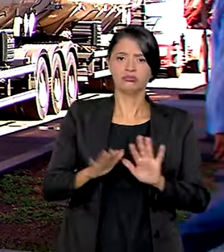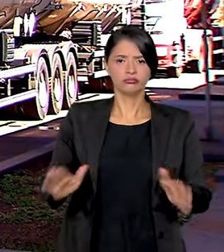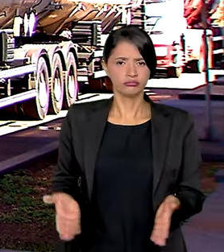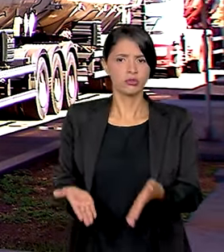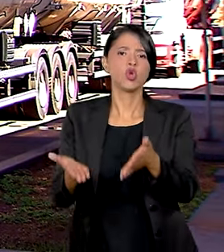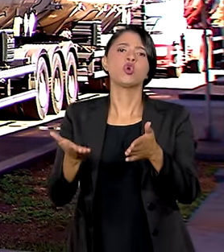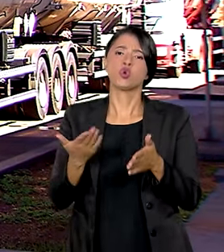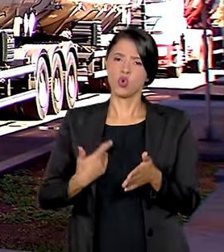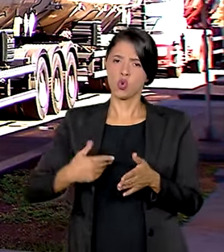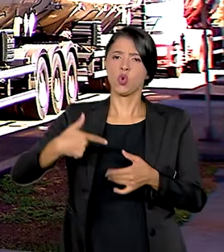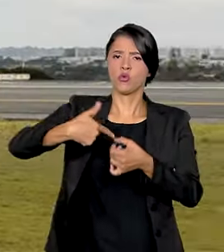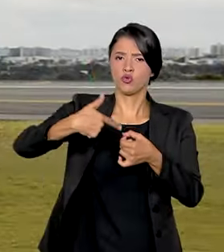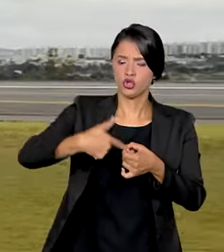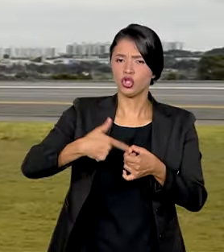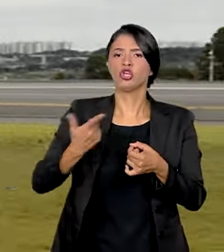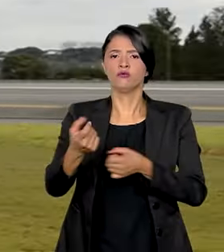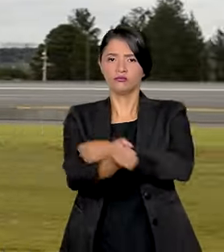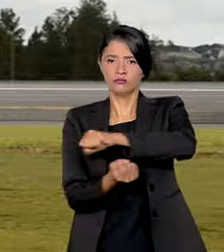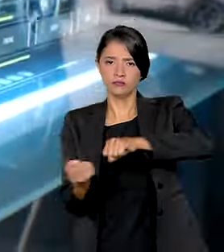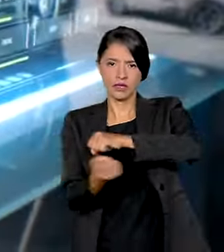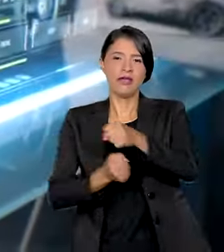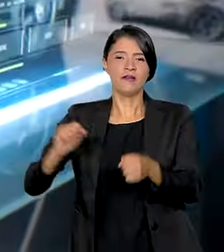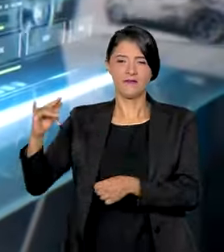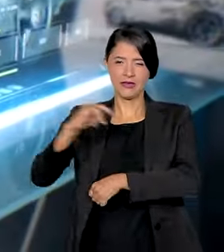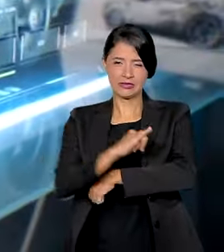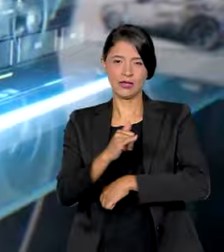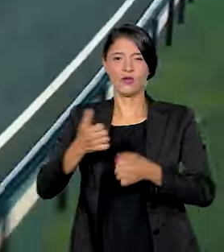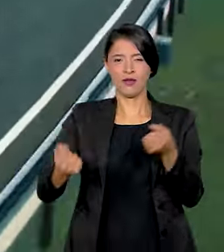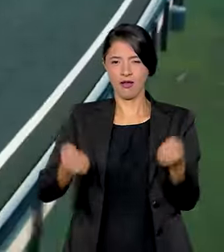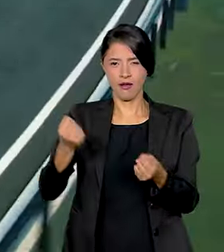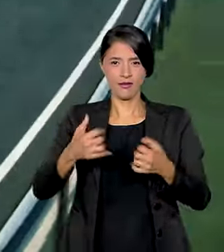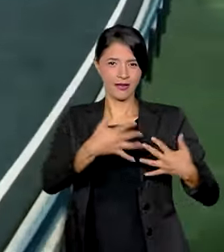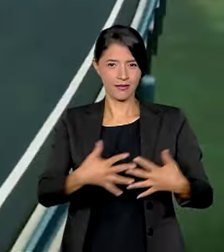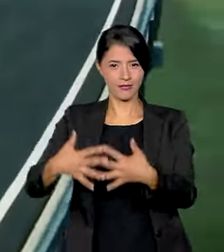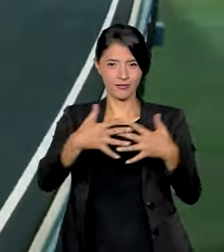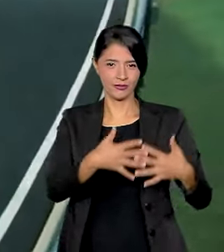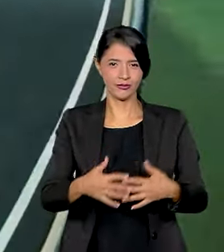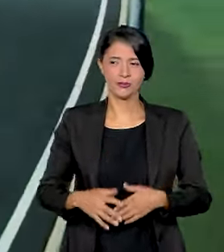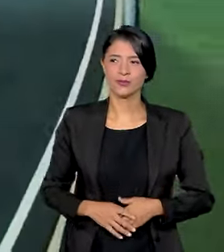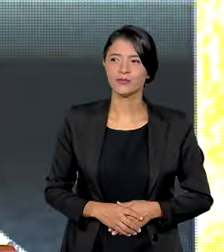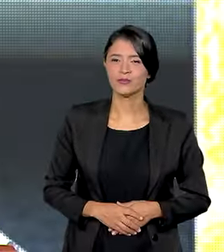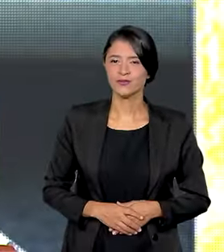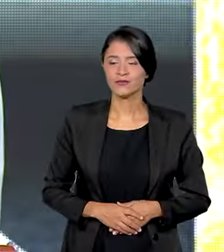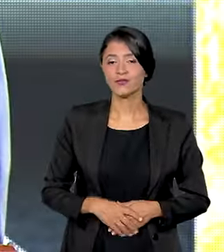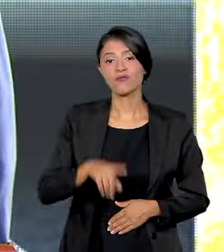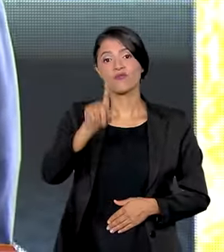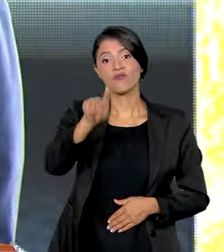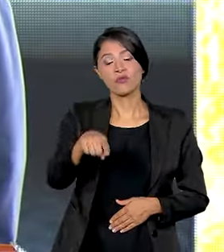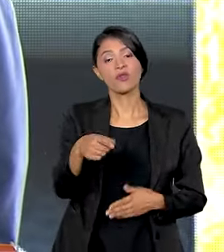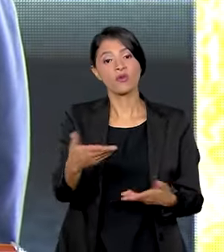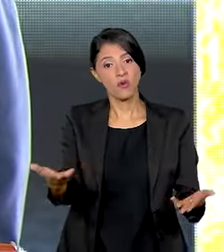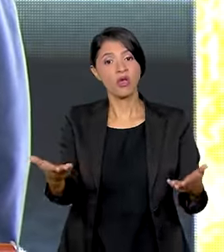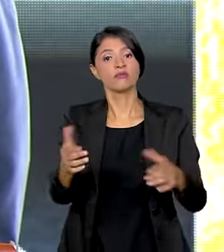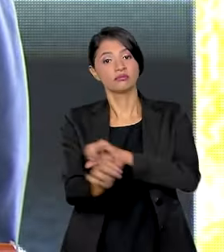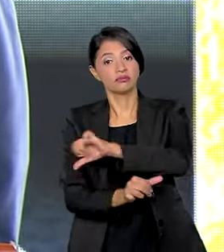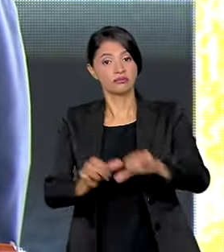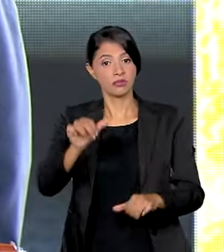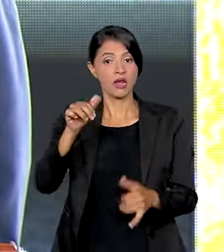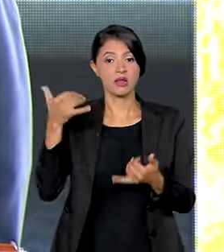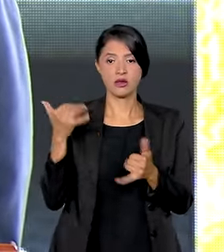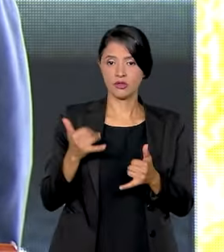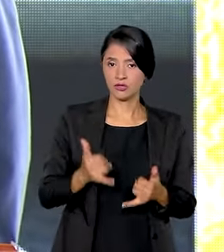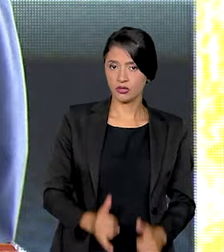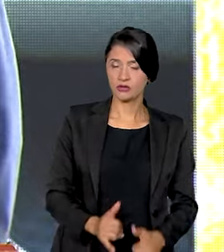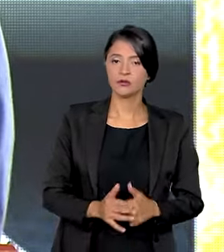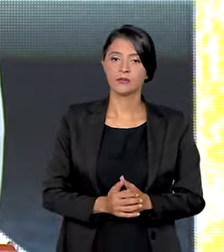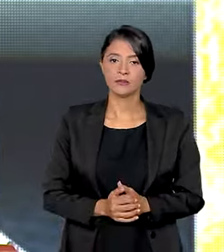uso de combustíveis sustentáveis na aviação, em carros e caminhões. Isso é